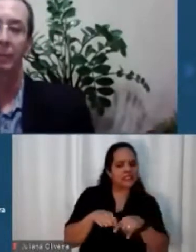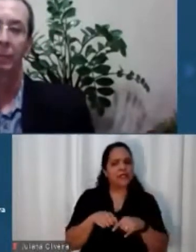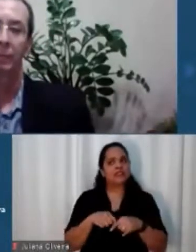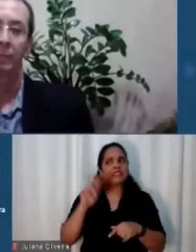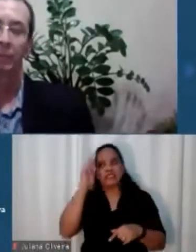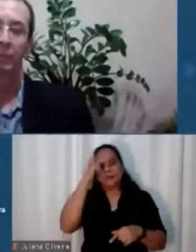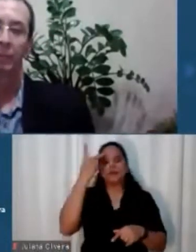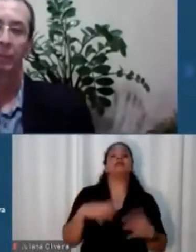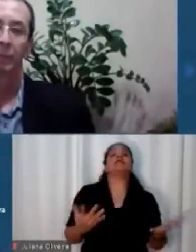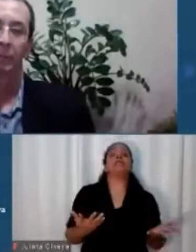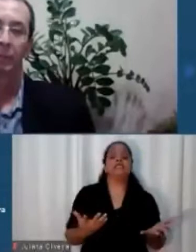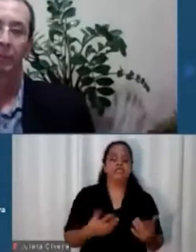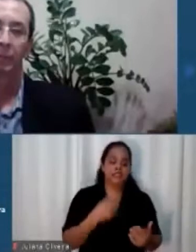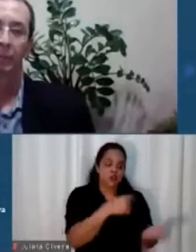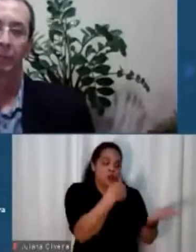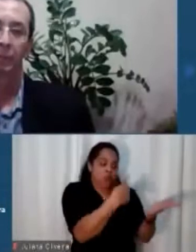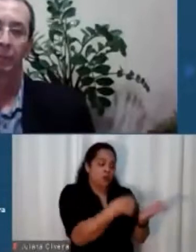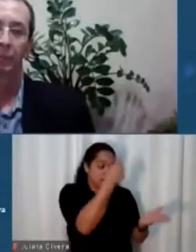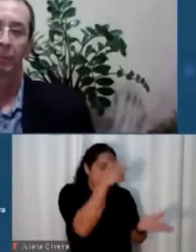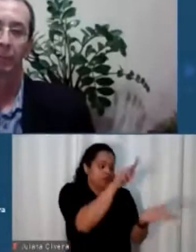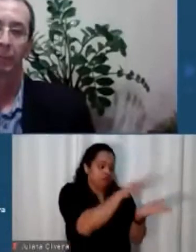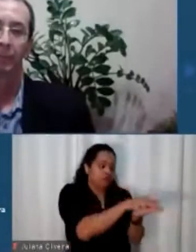com o paciente, deve ser seguido.